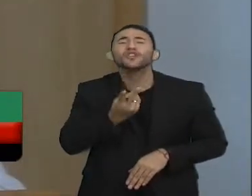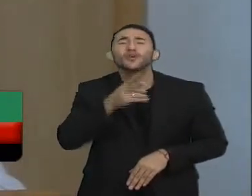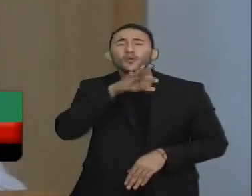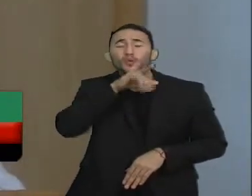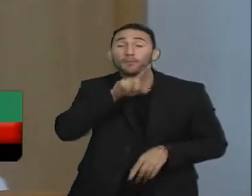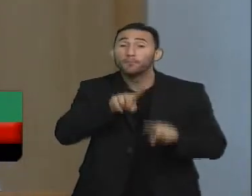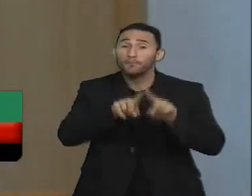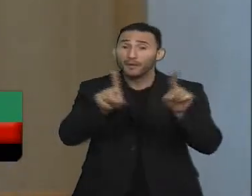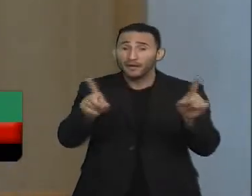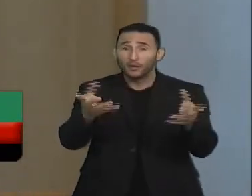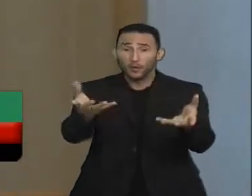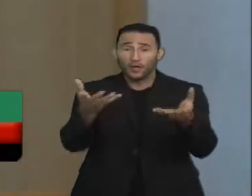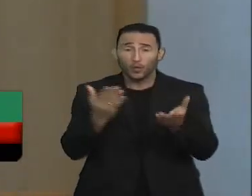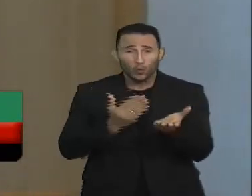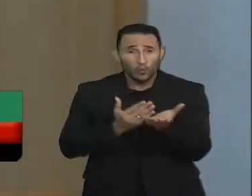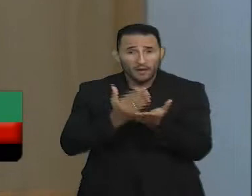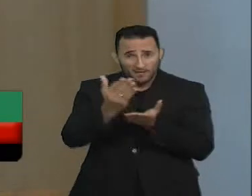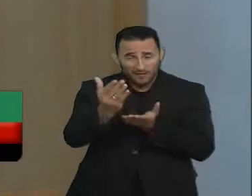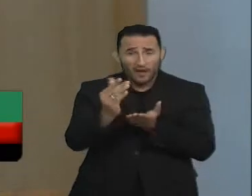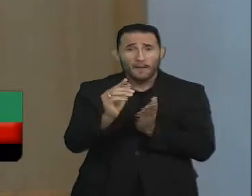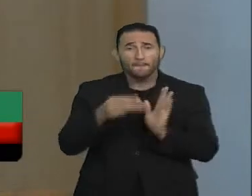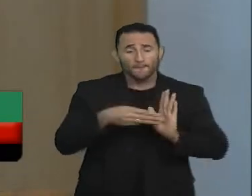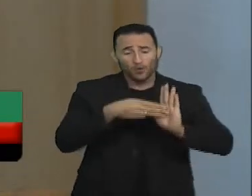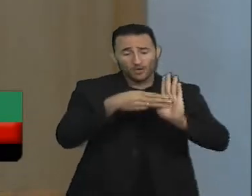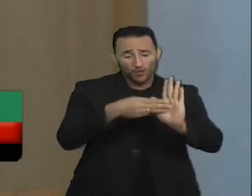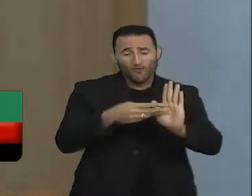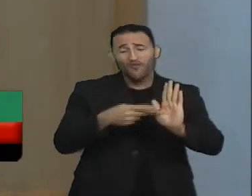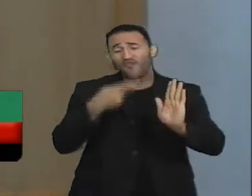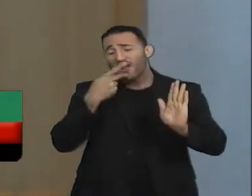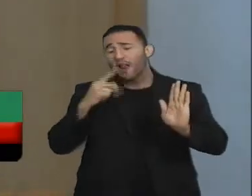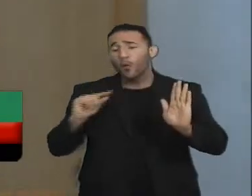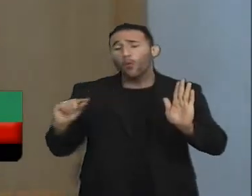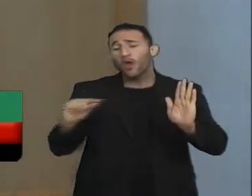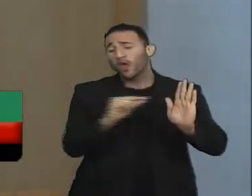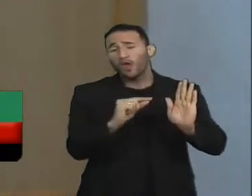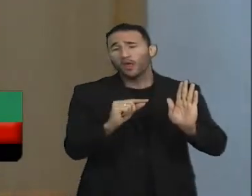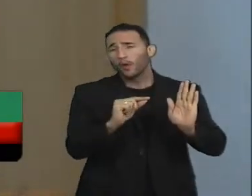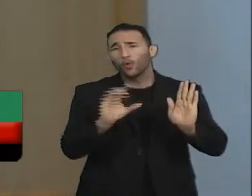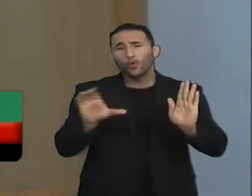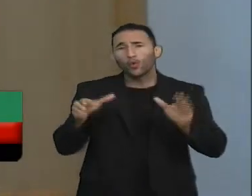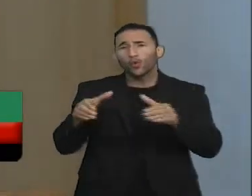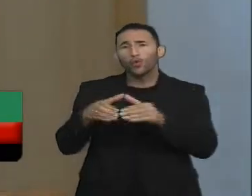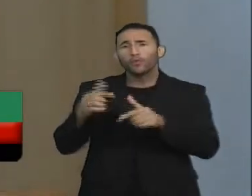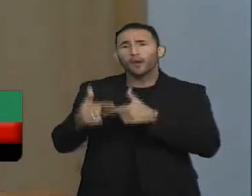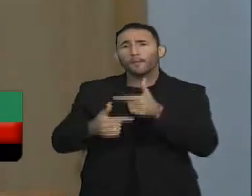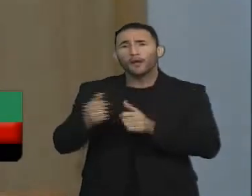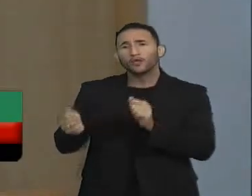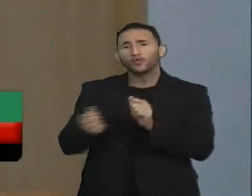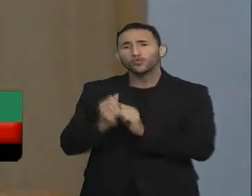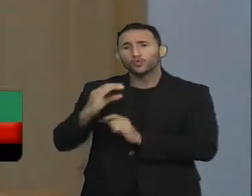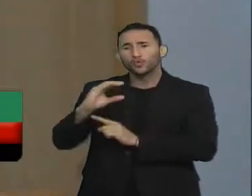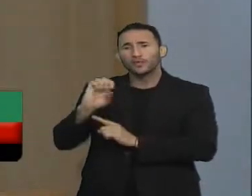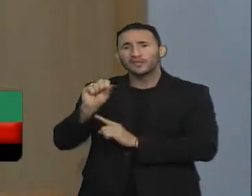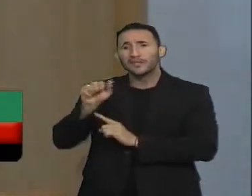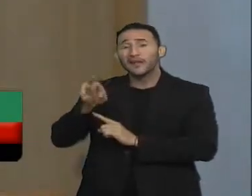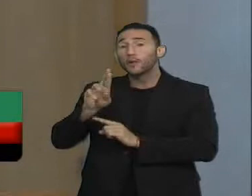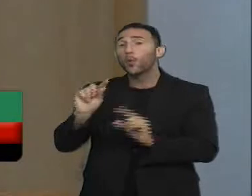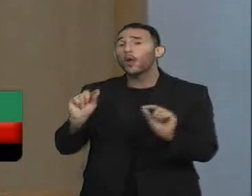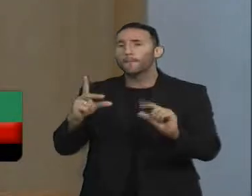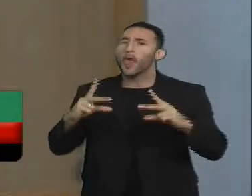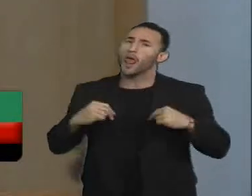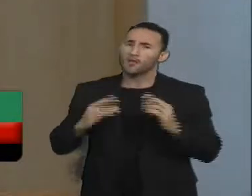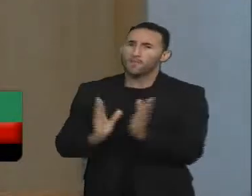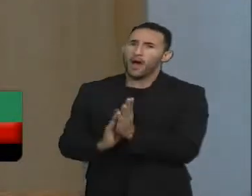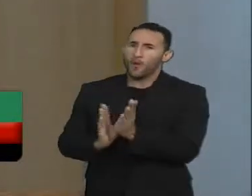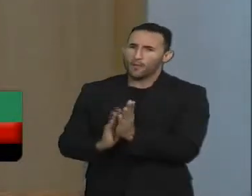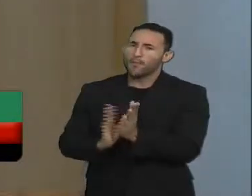moção pedindo uma salva de palma para toda a equipe que trabalha com César e para ele, que é um grande